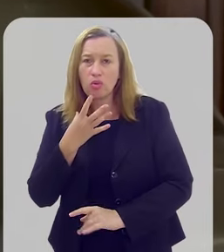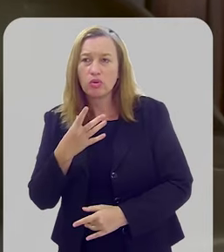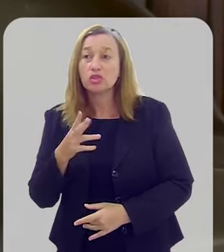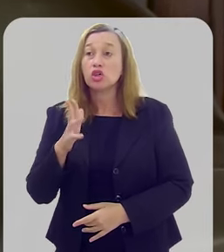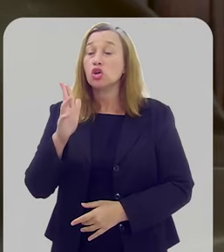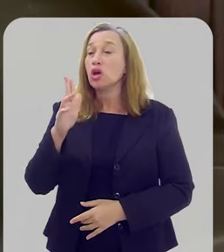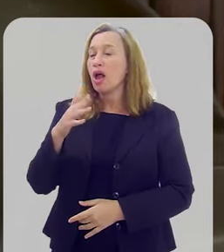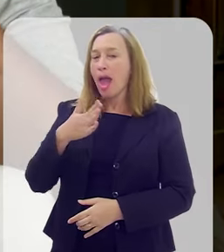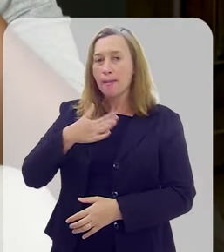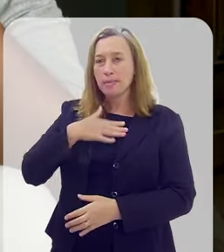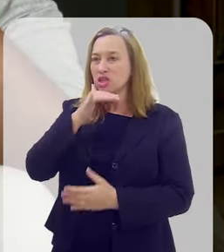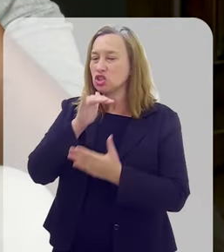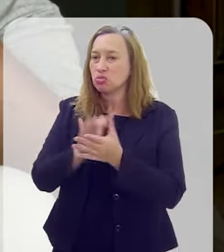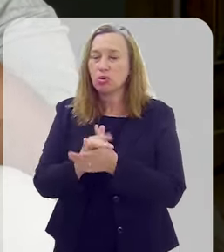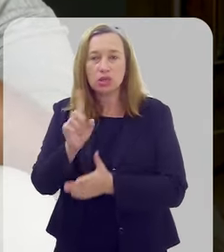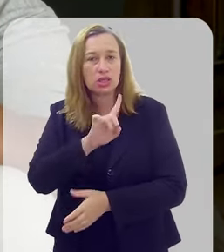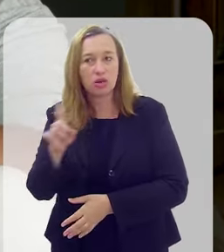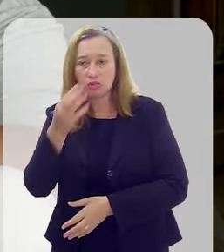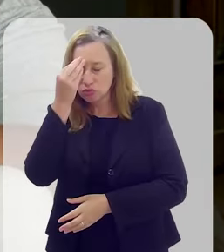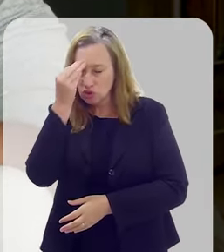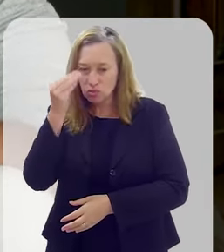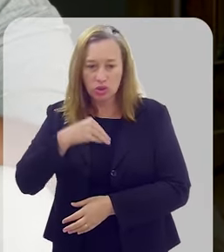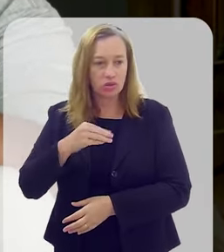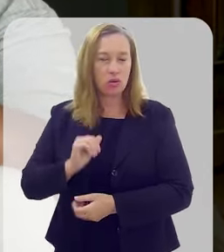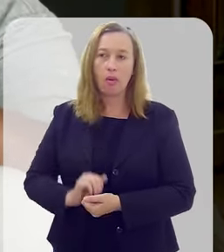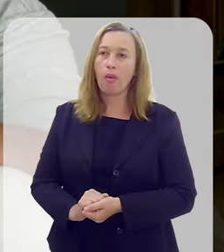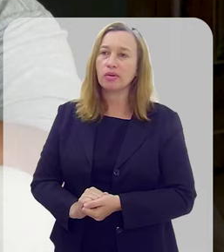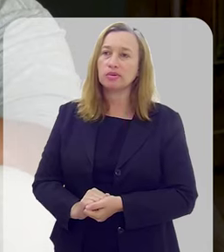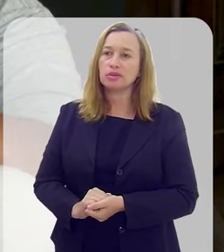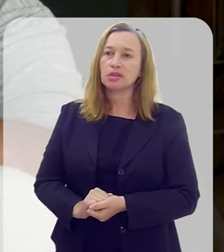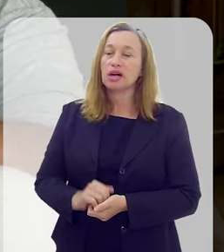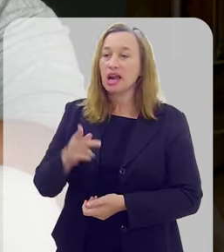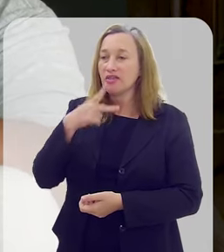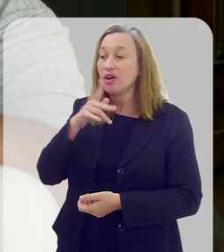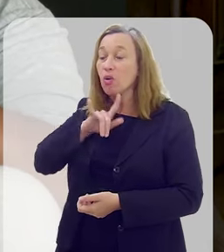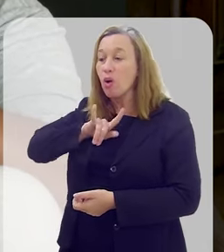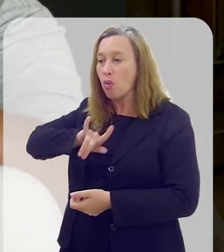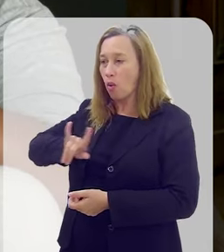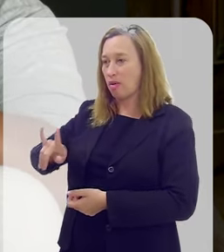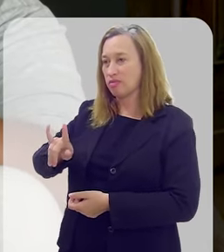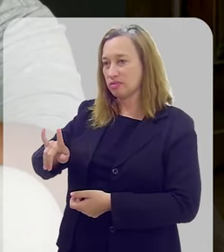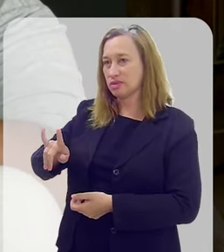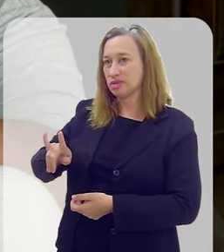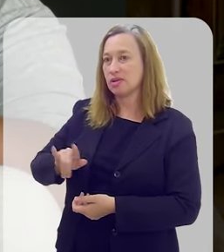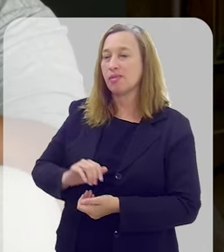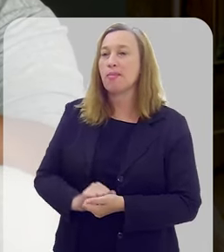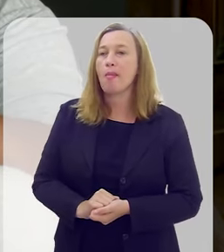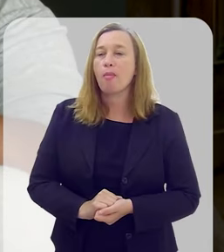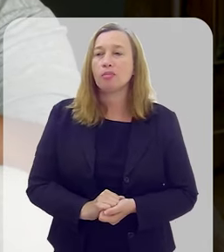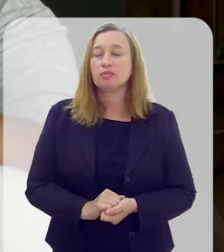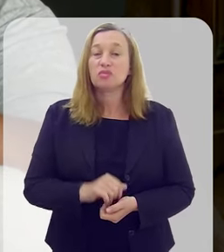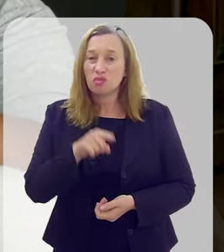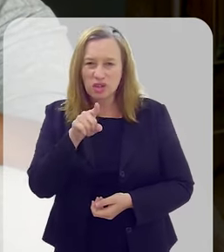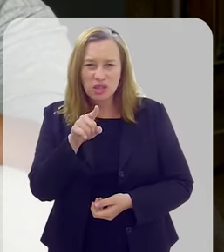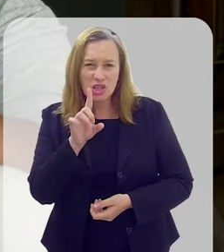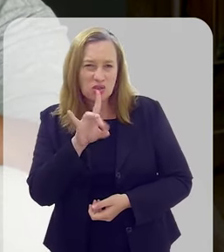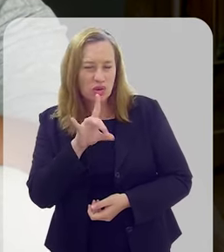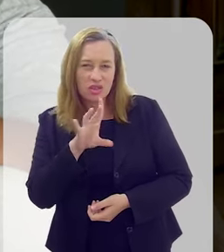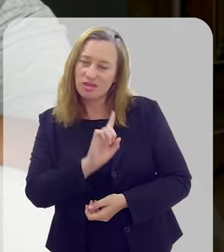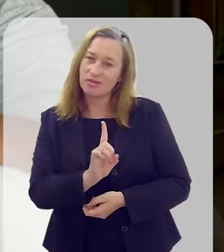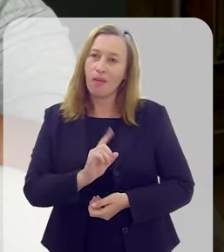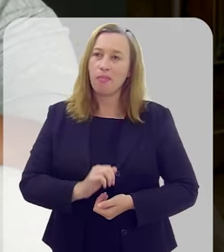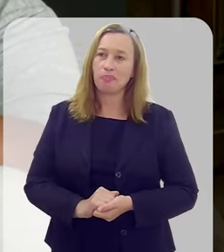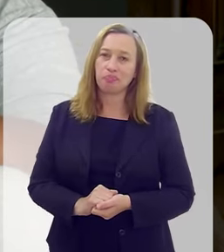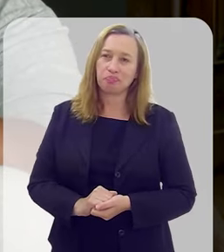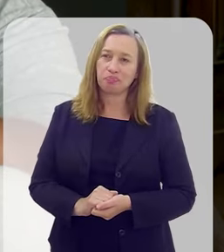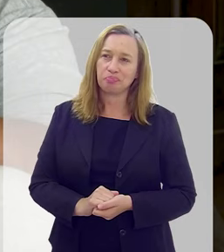Jesus é bom sabe el ela não desistiu de mim ela falou assim negão Eu amo você e você